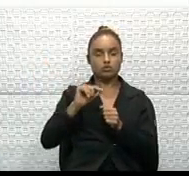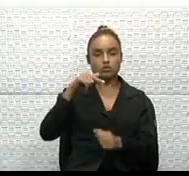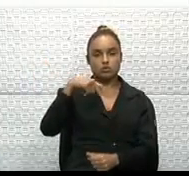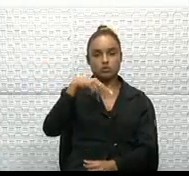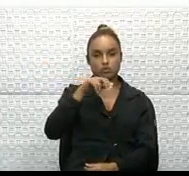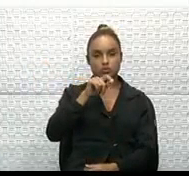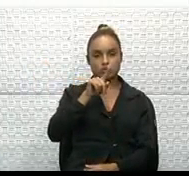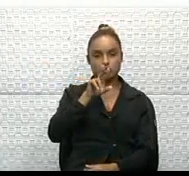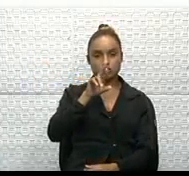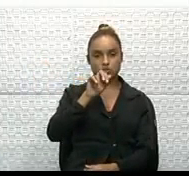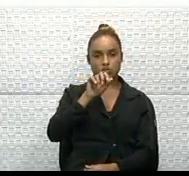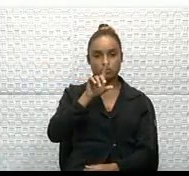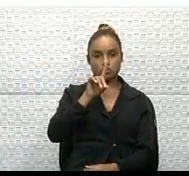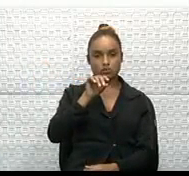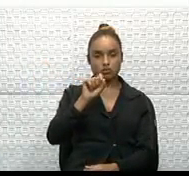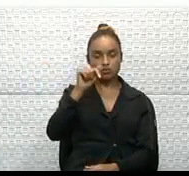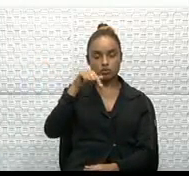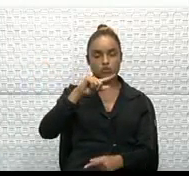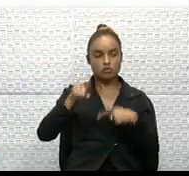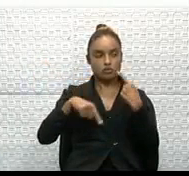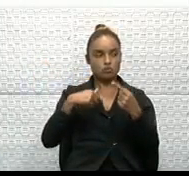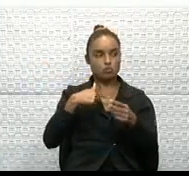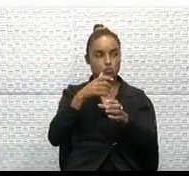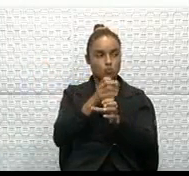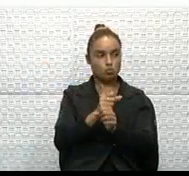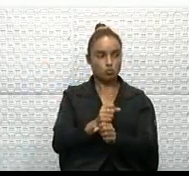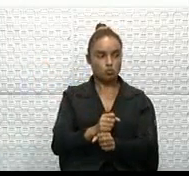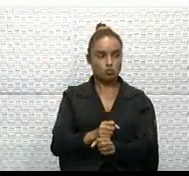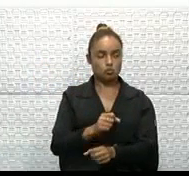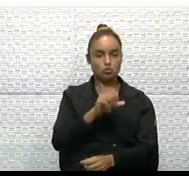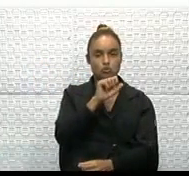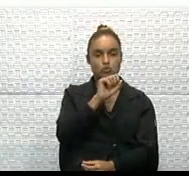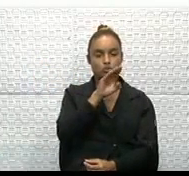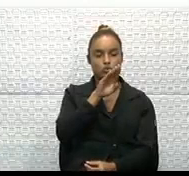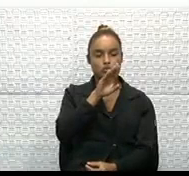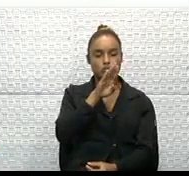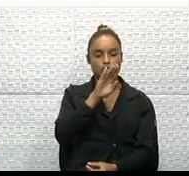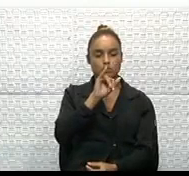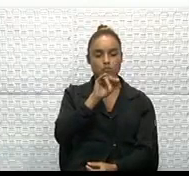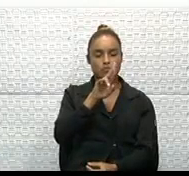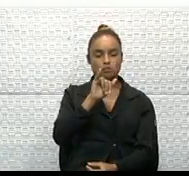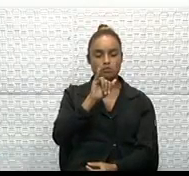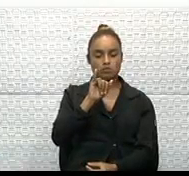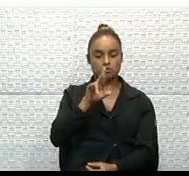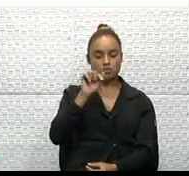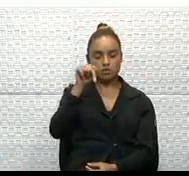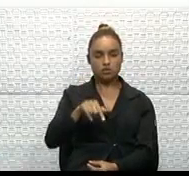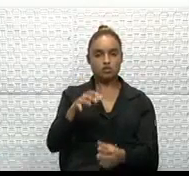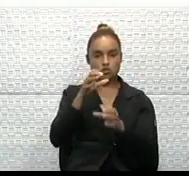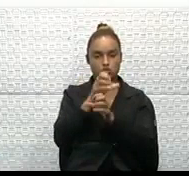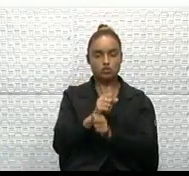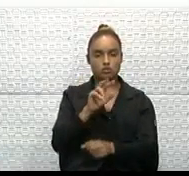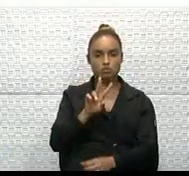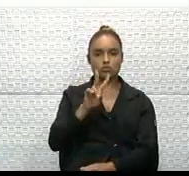depois eu somo. A segunda parte é subtrair a soma desses